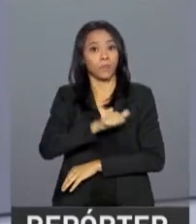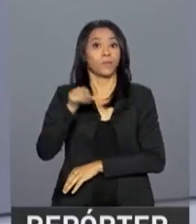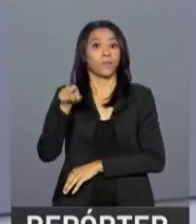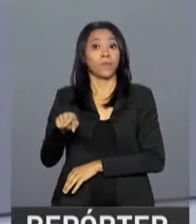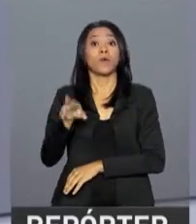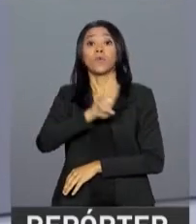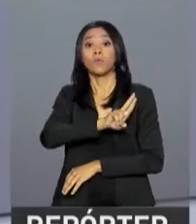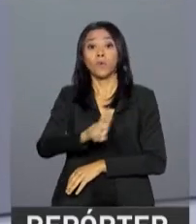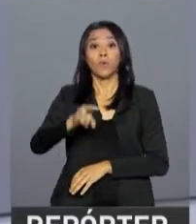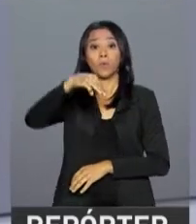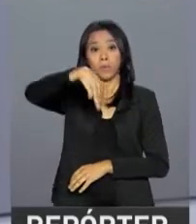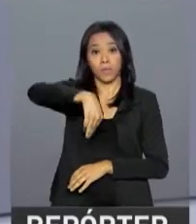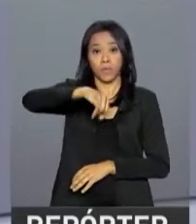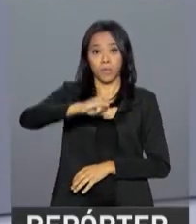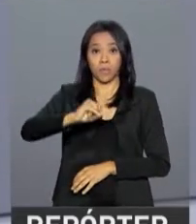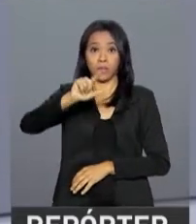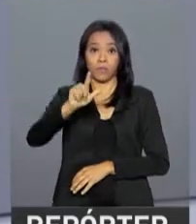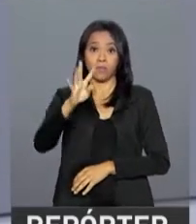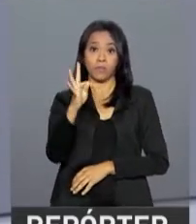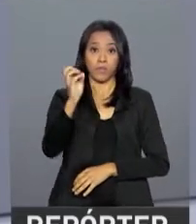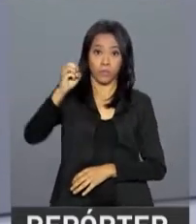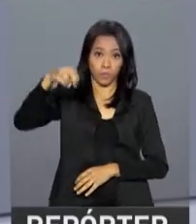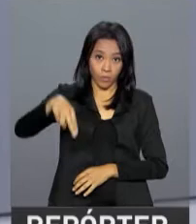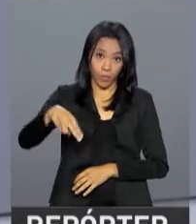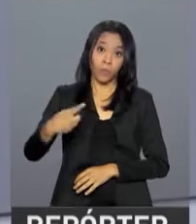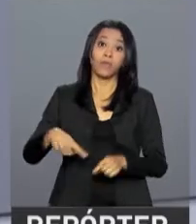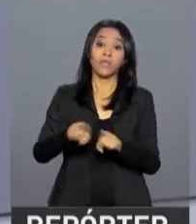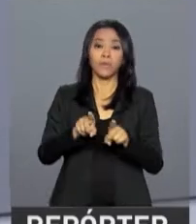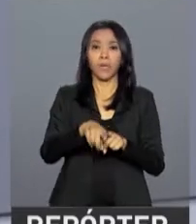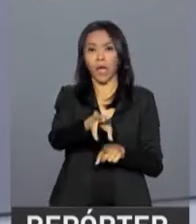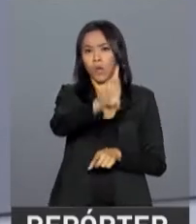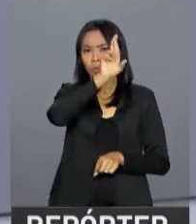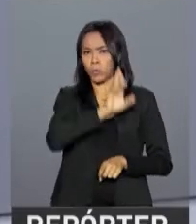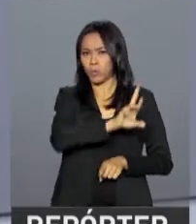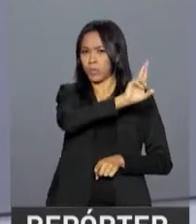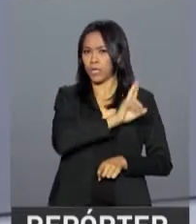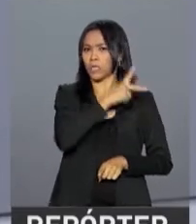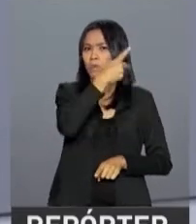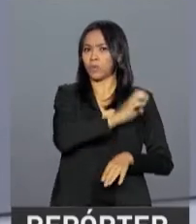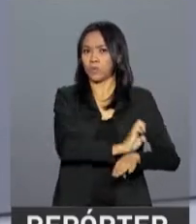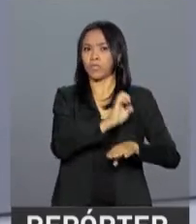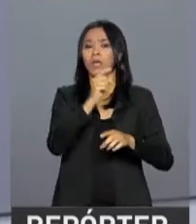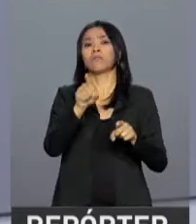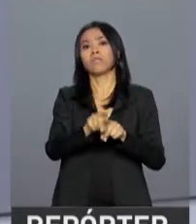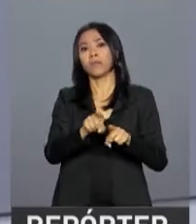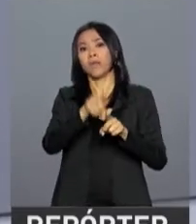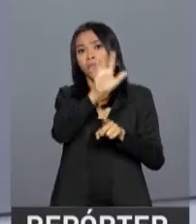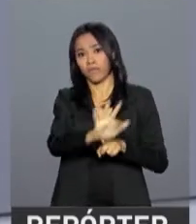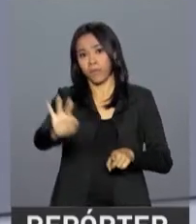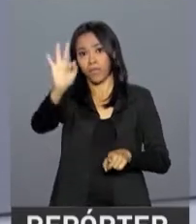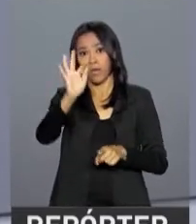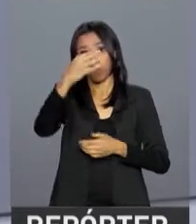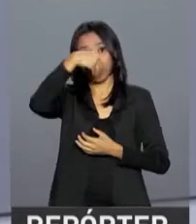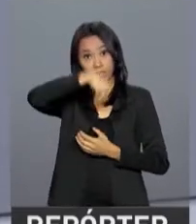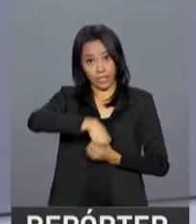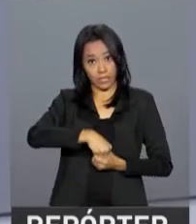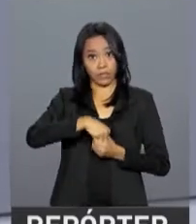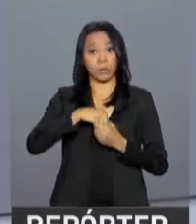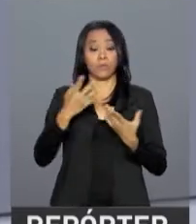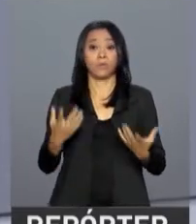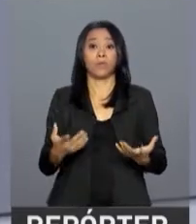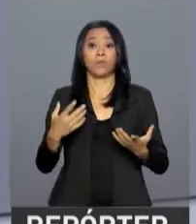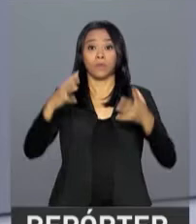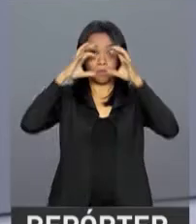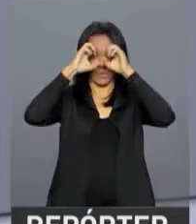milton fernandes de souza e também com autoridades estaduais e federais no gabinete da presidência do tribunal o